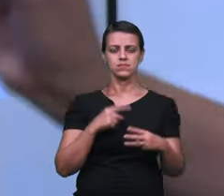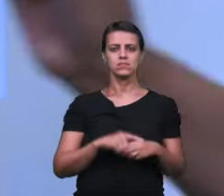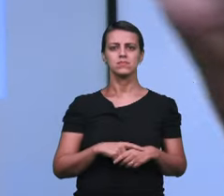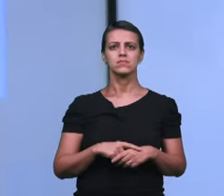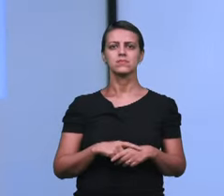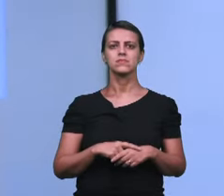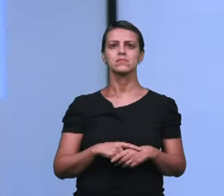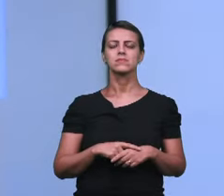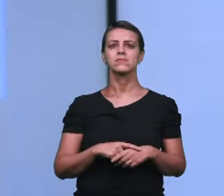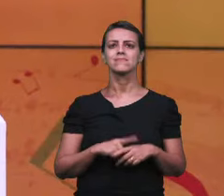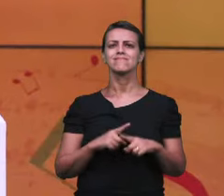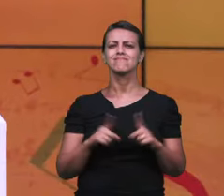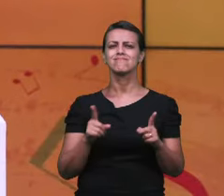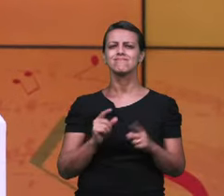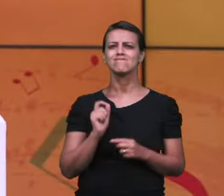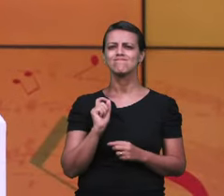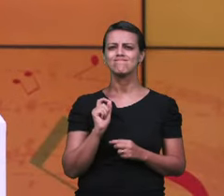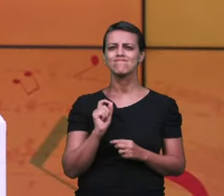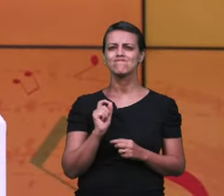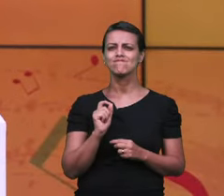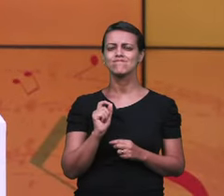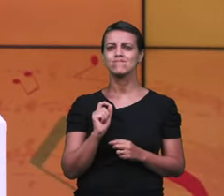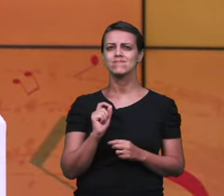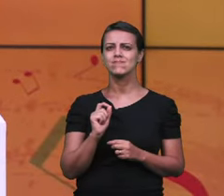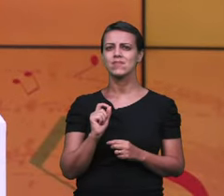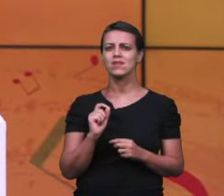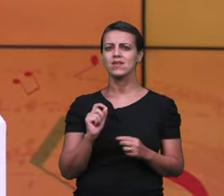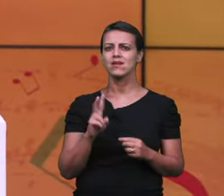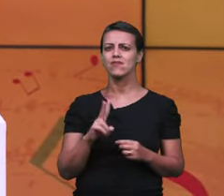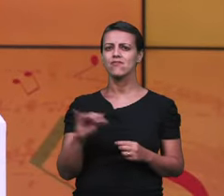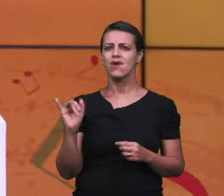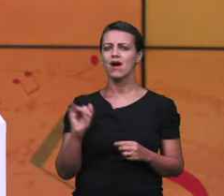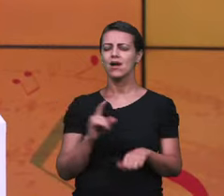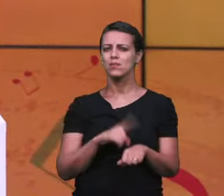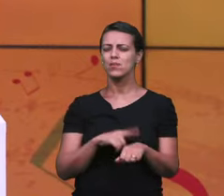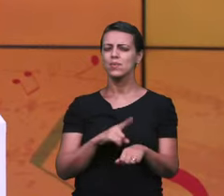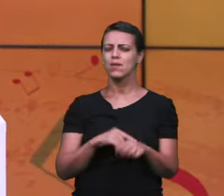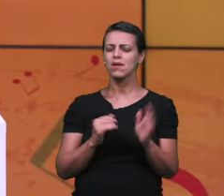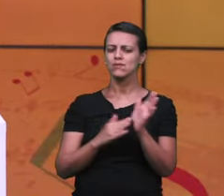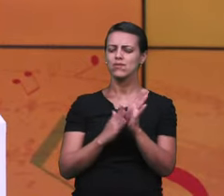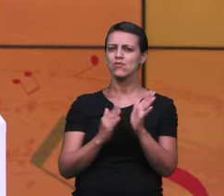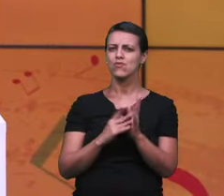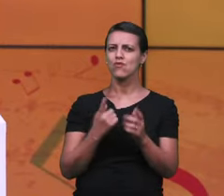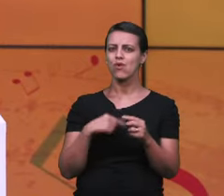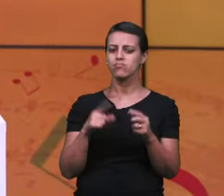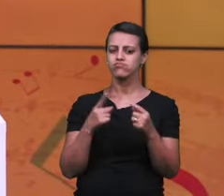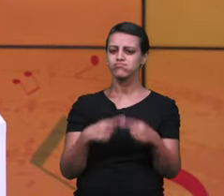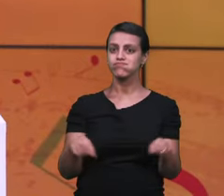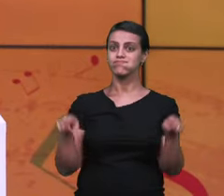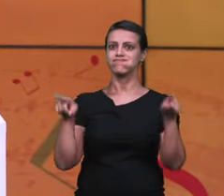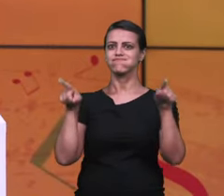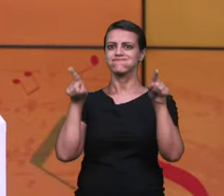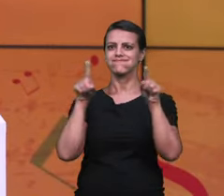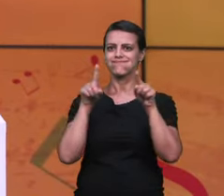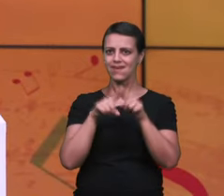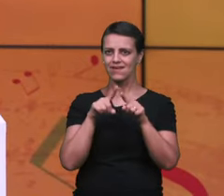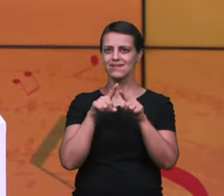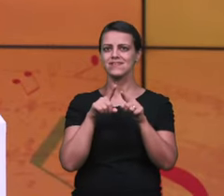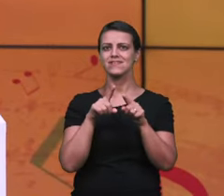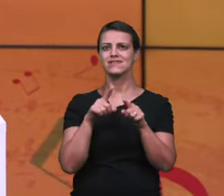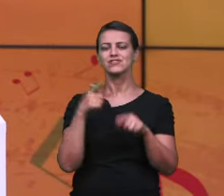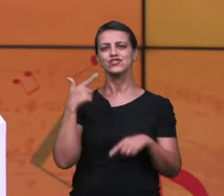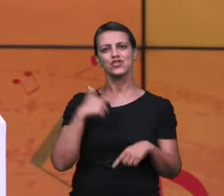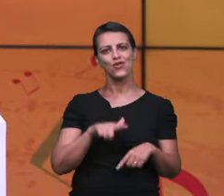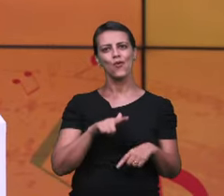Mas tem um detalhe. Vai chegar uma hora do louvor que nós vamos repetir esse último ritmo